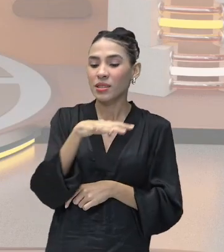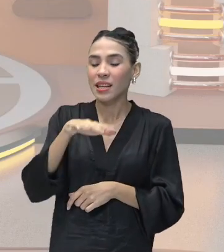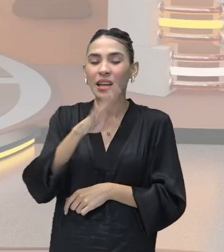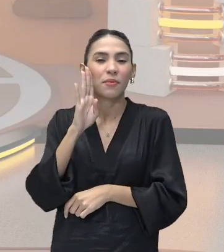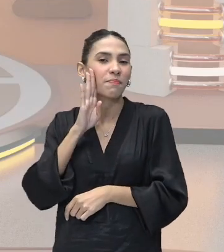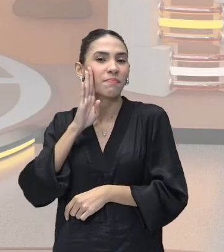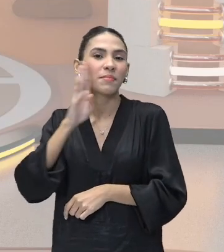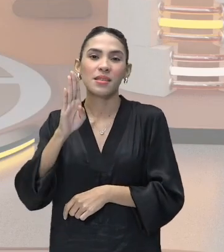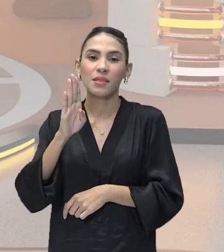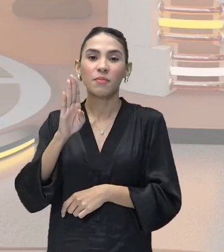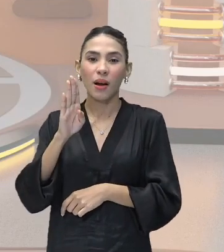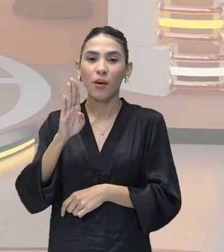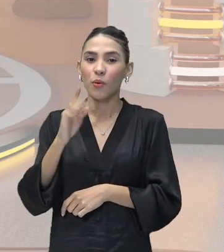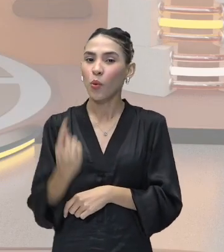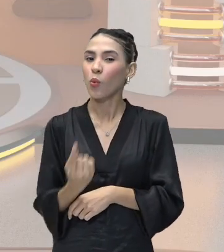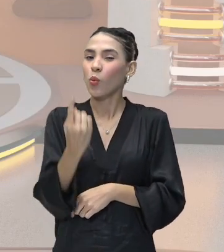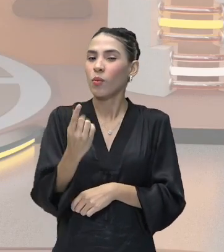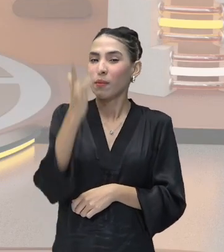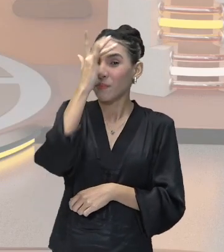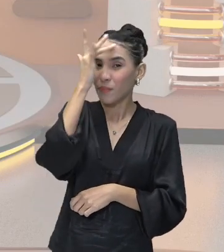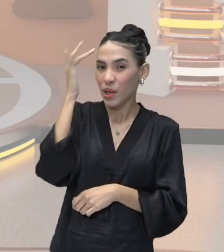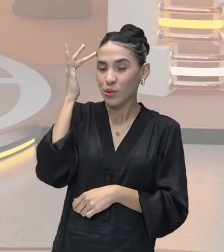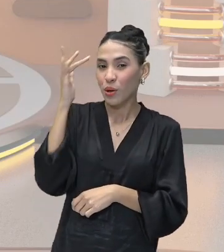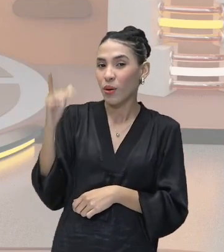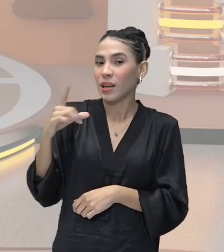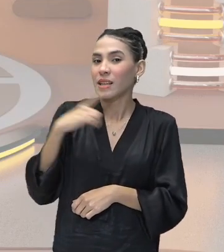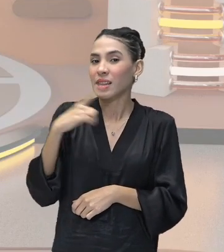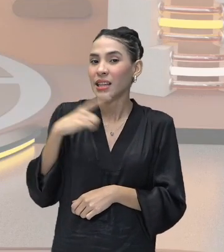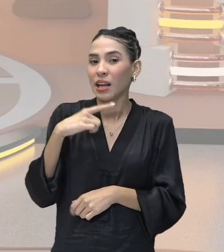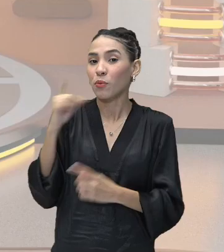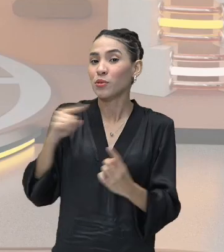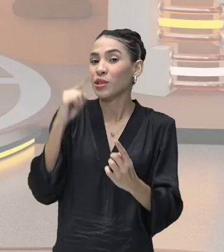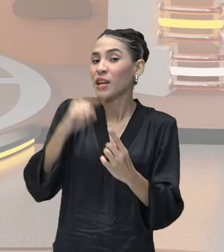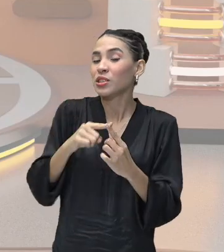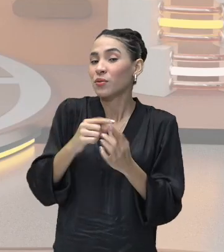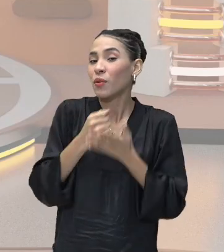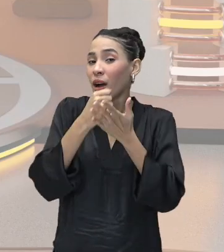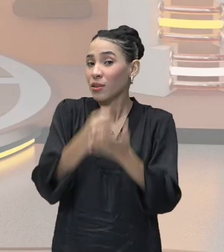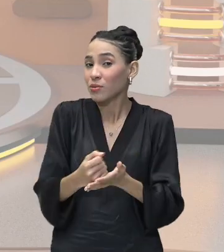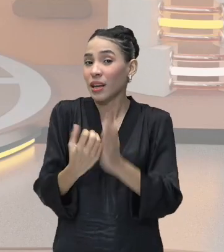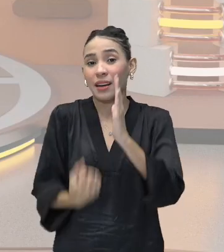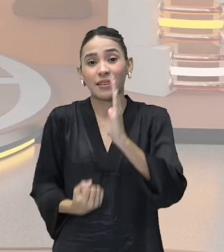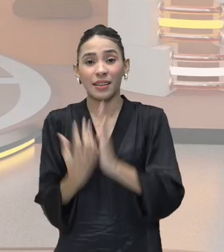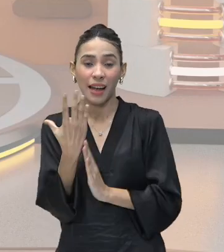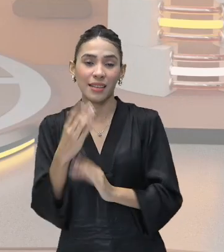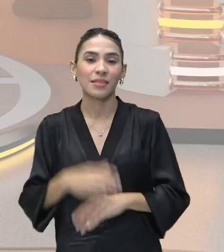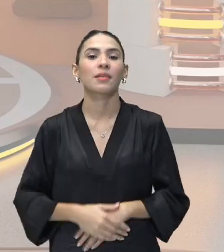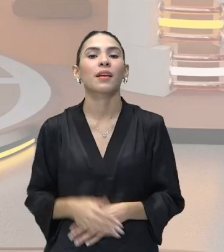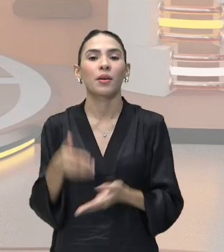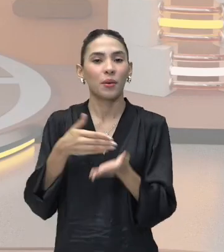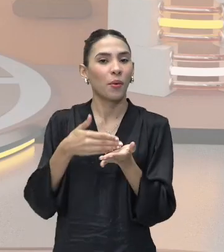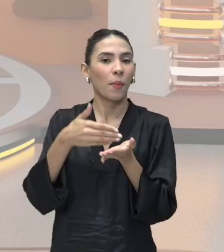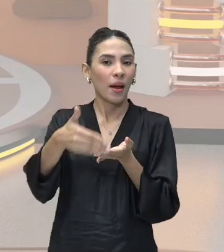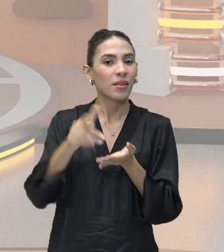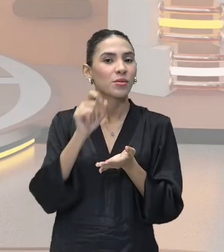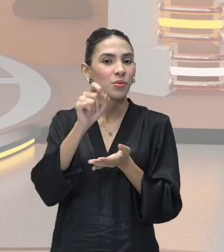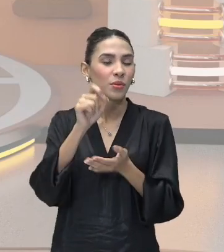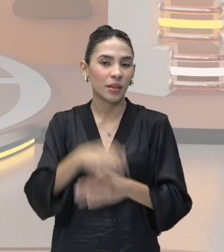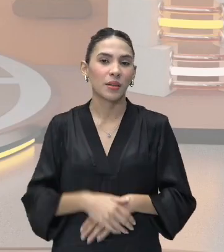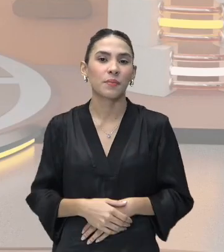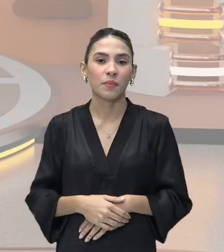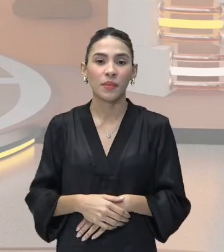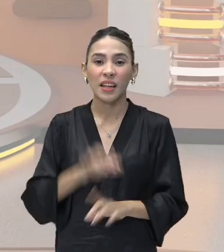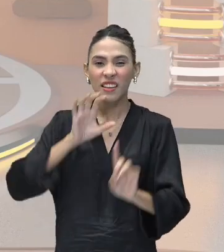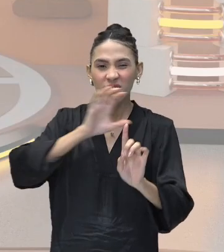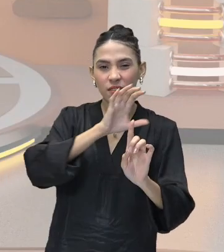ideal para que uma figura com essa pose de salvador surgisse. e comece a entrar na mente